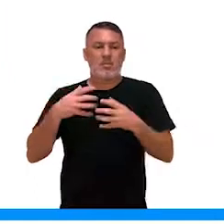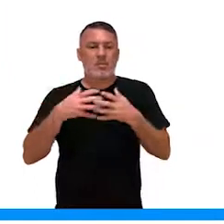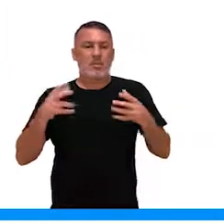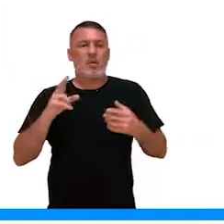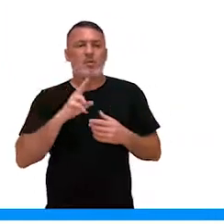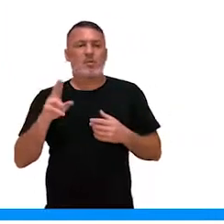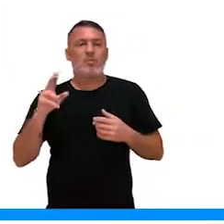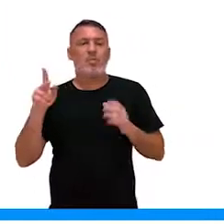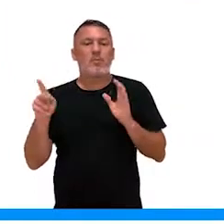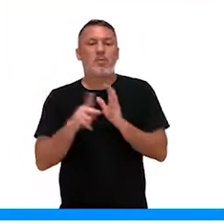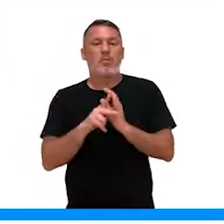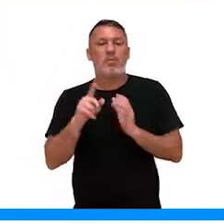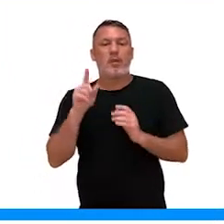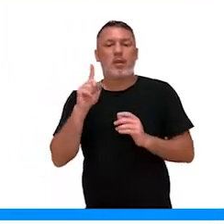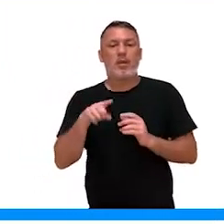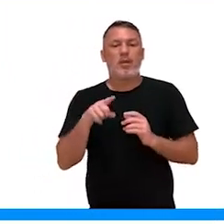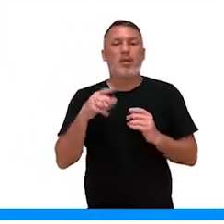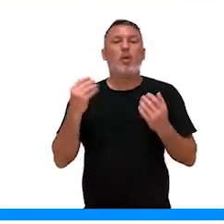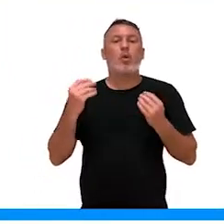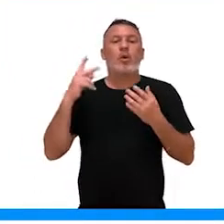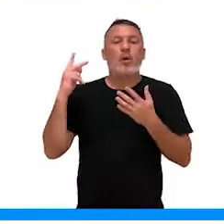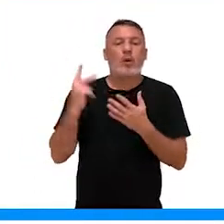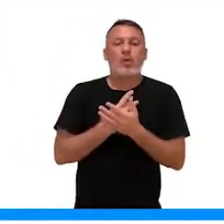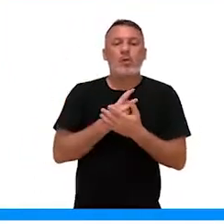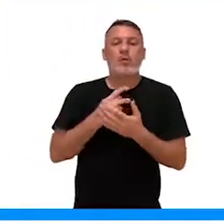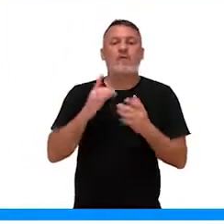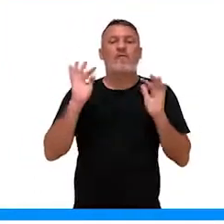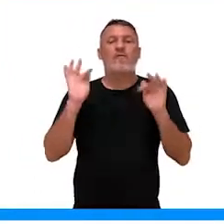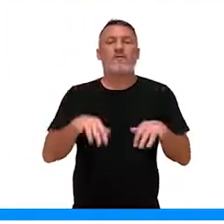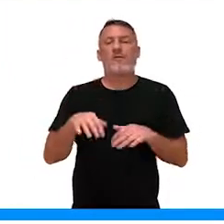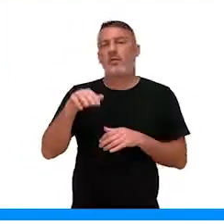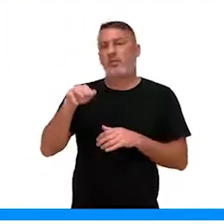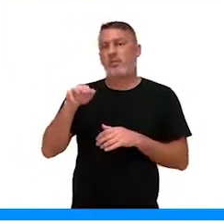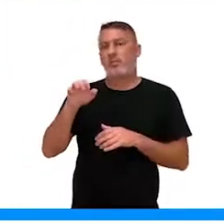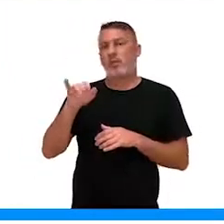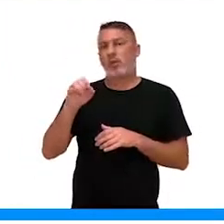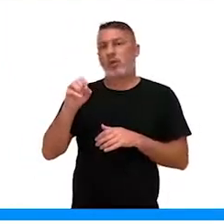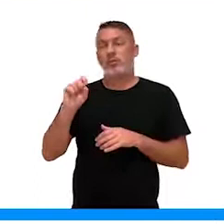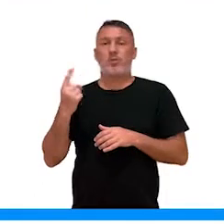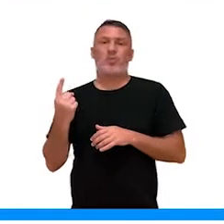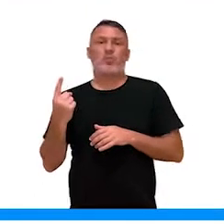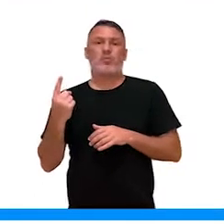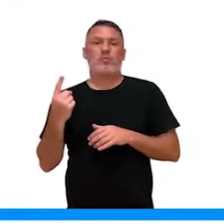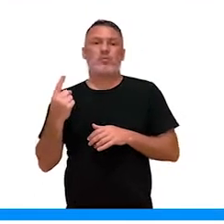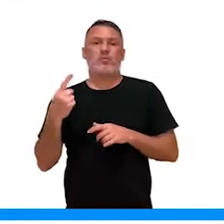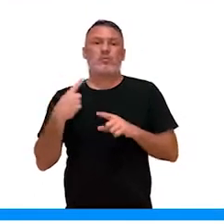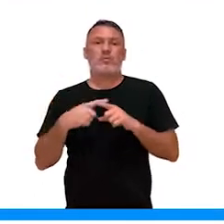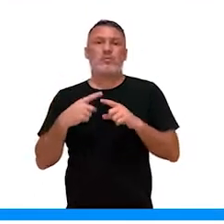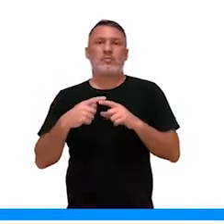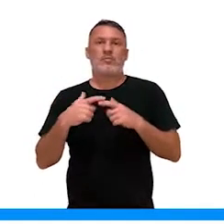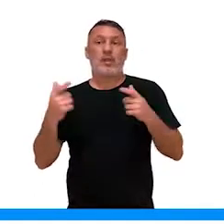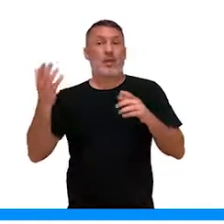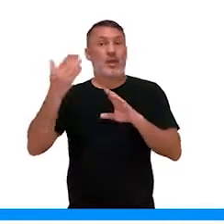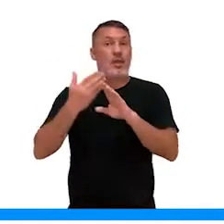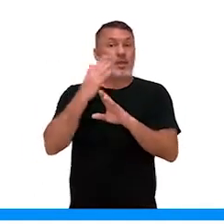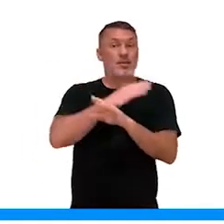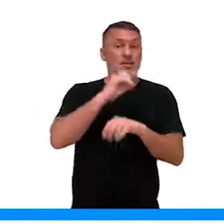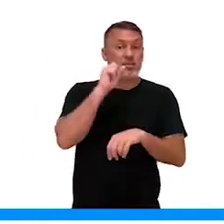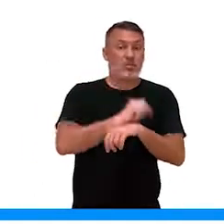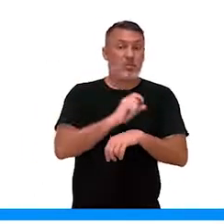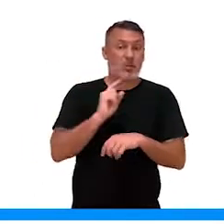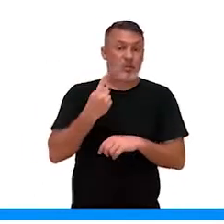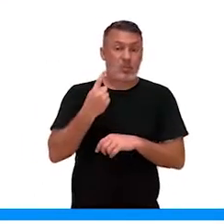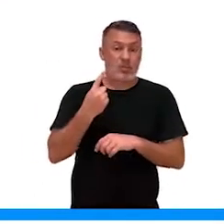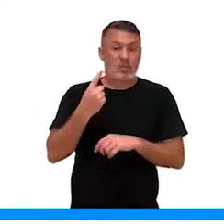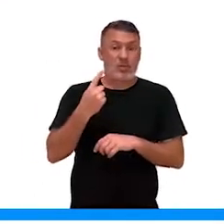começa a ser produzido, o que acontece? Ele desencadeia o término da meiose 1 nessas células. Então, ele